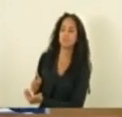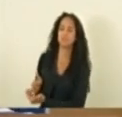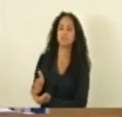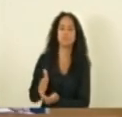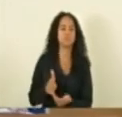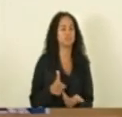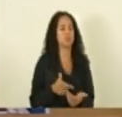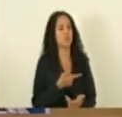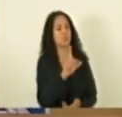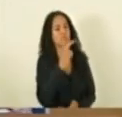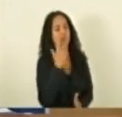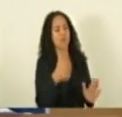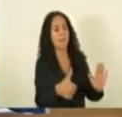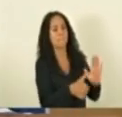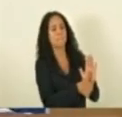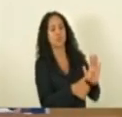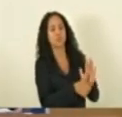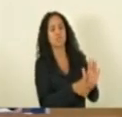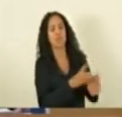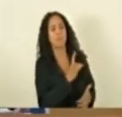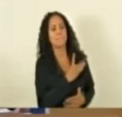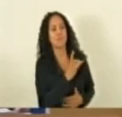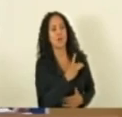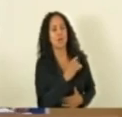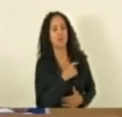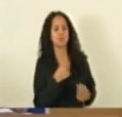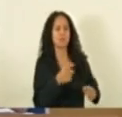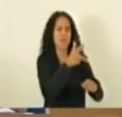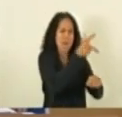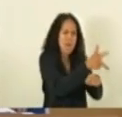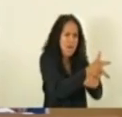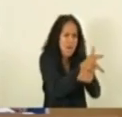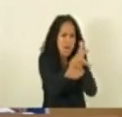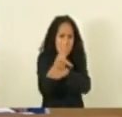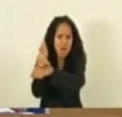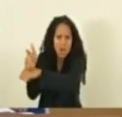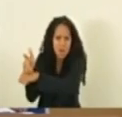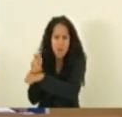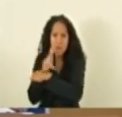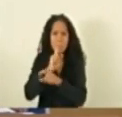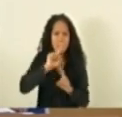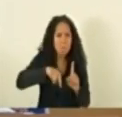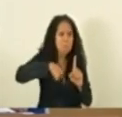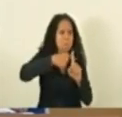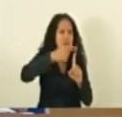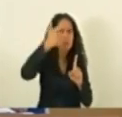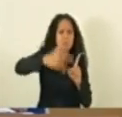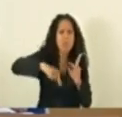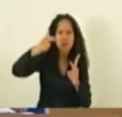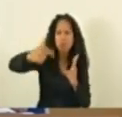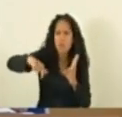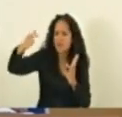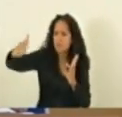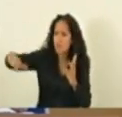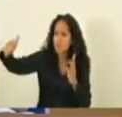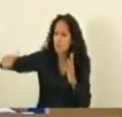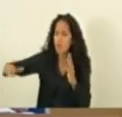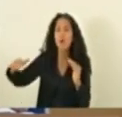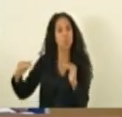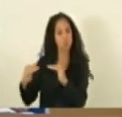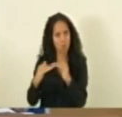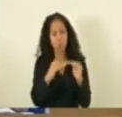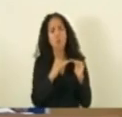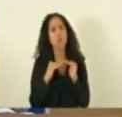em botão do pânico, câmeras, sistemas de inteligência. E eu